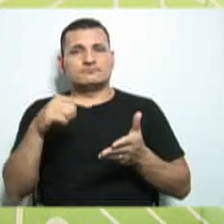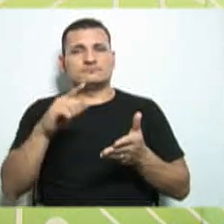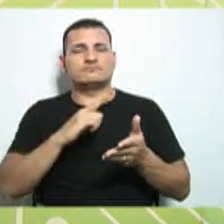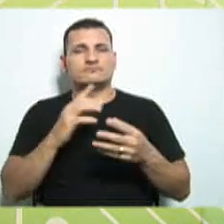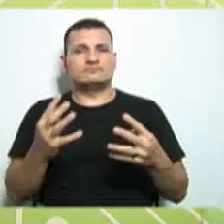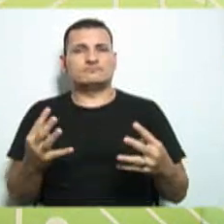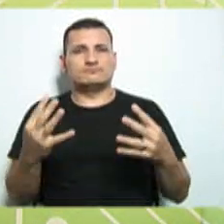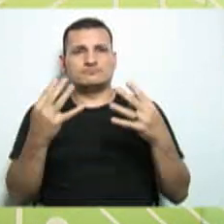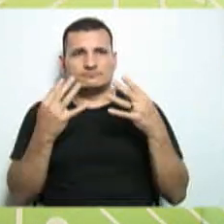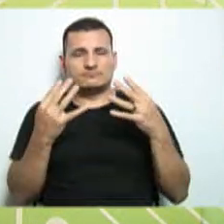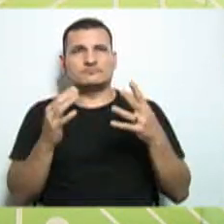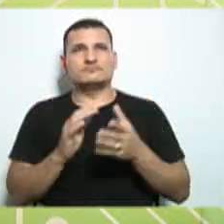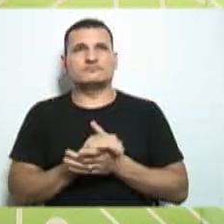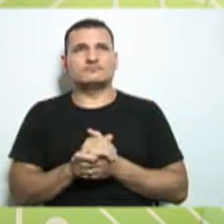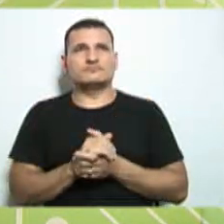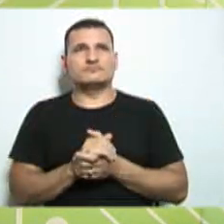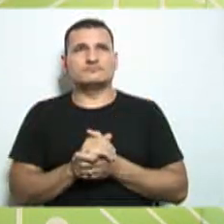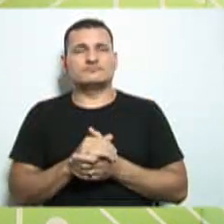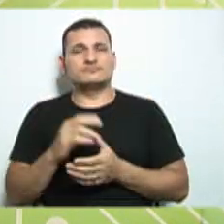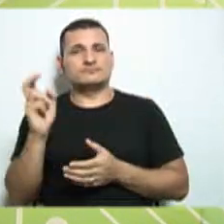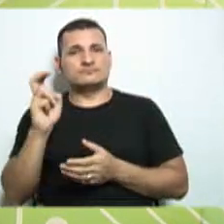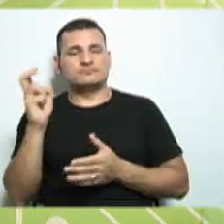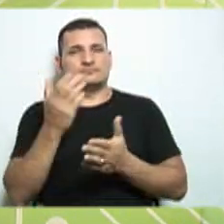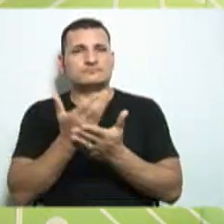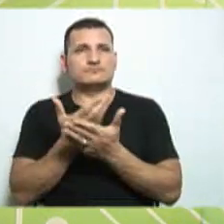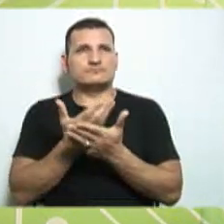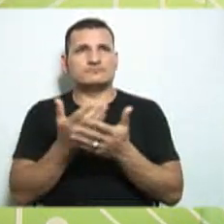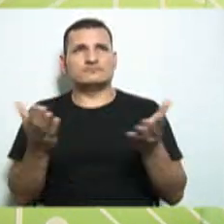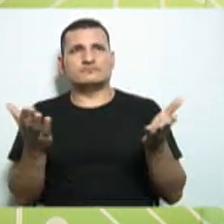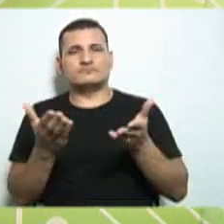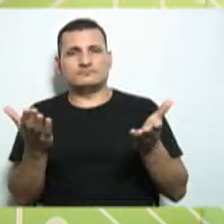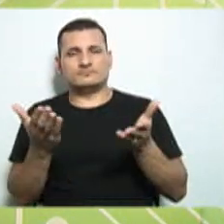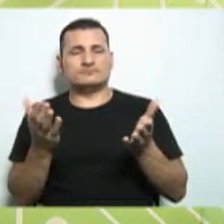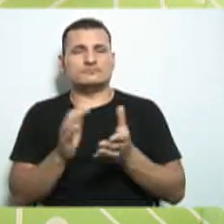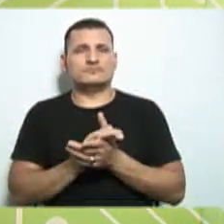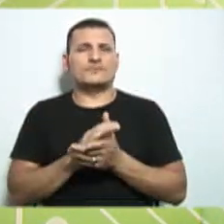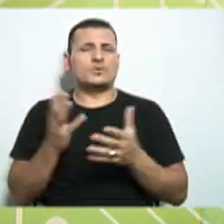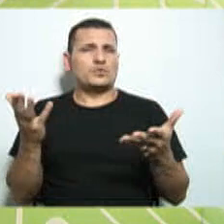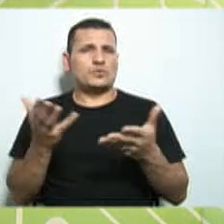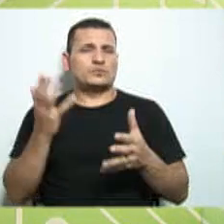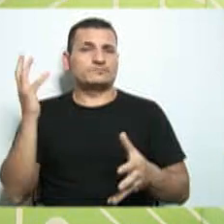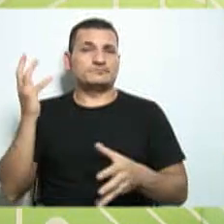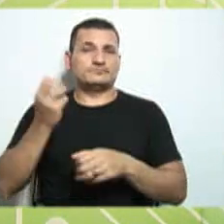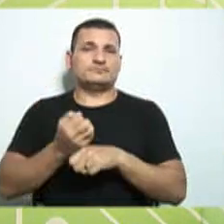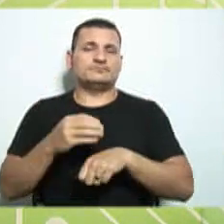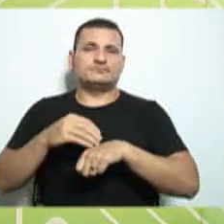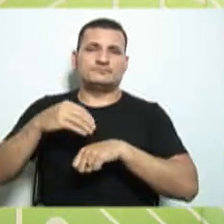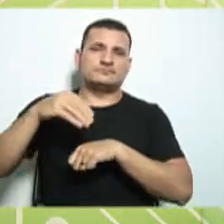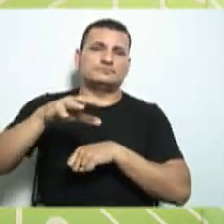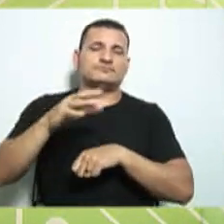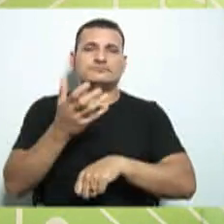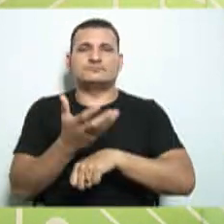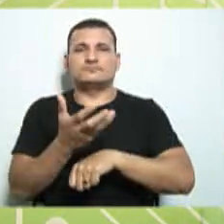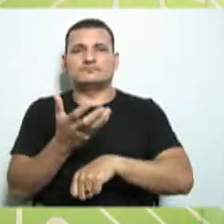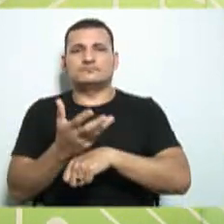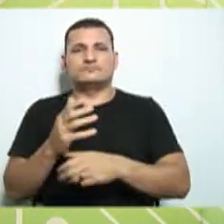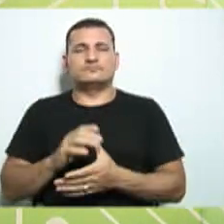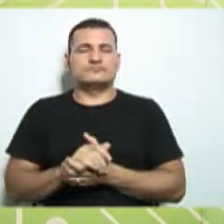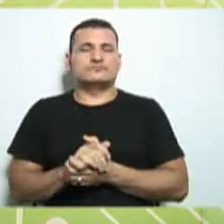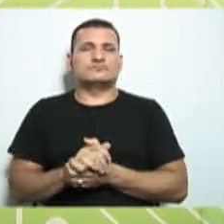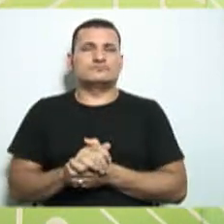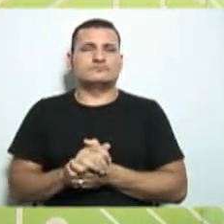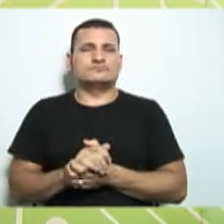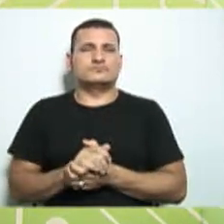assistindo, né? Nessa nossa quinta teleaula, nós estamos passando a revisão da disciplina de gestão estratégica